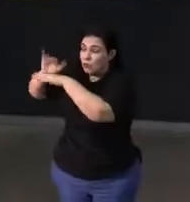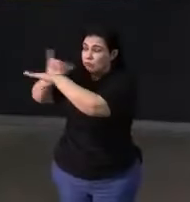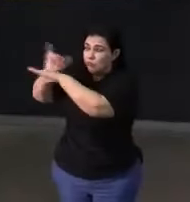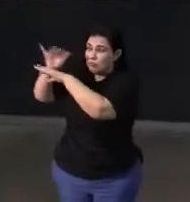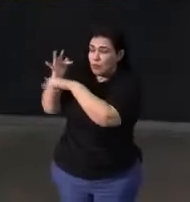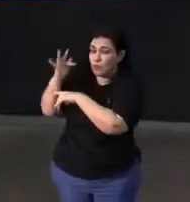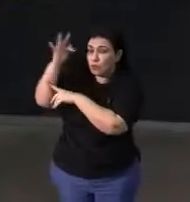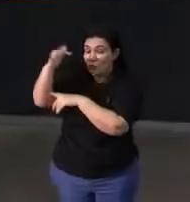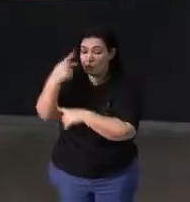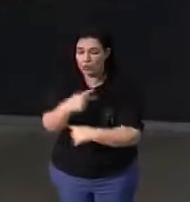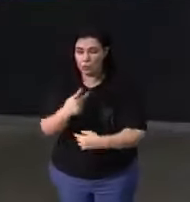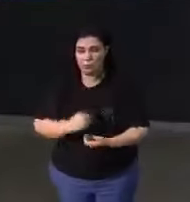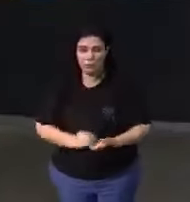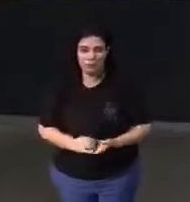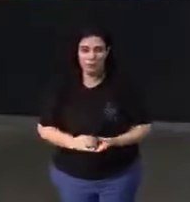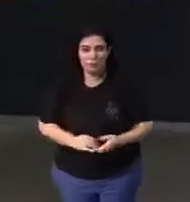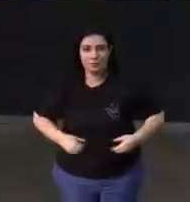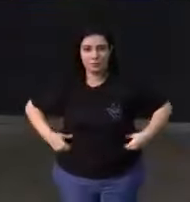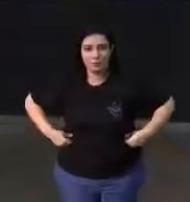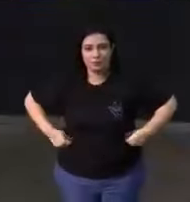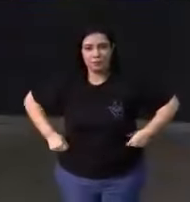futuro.